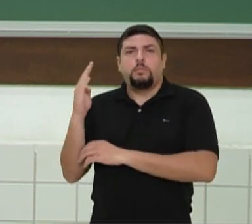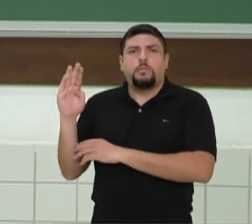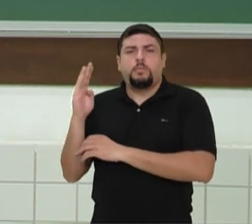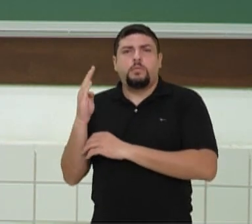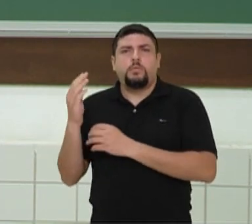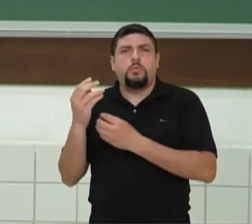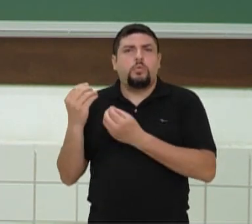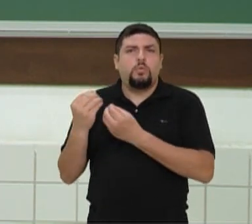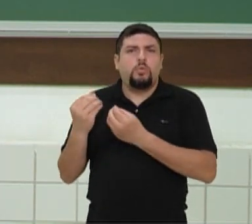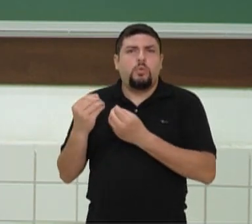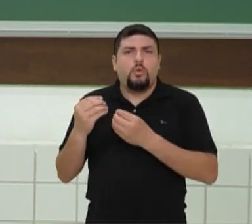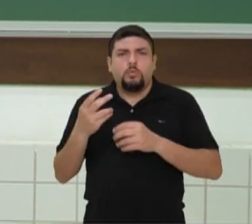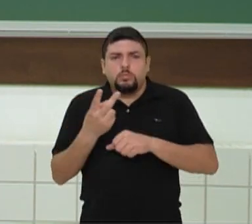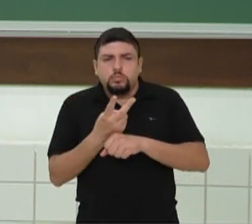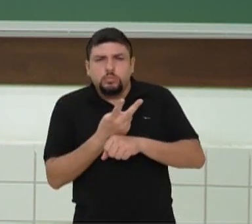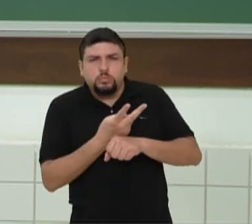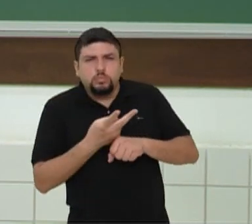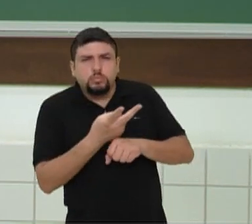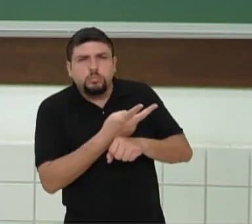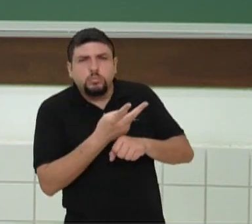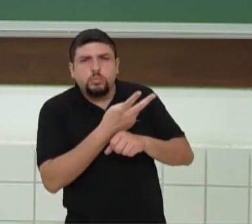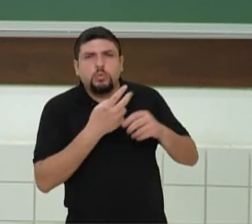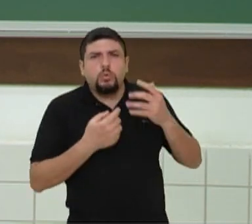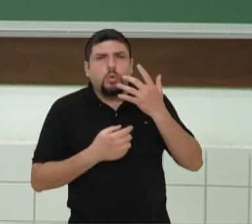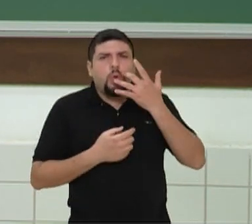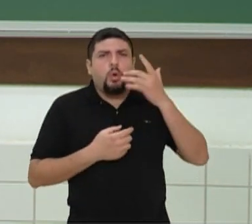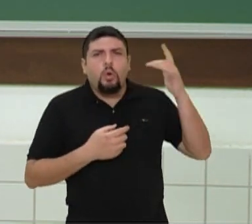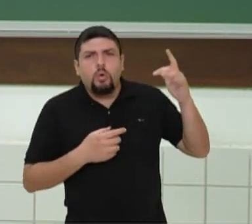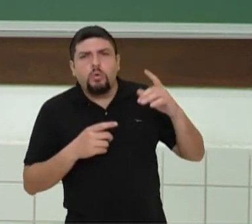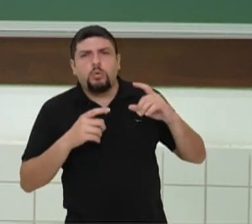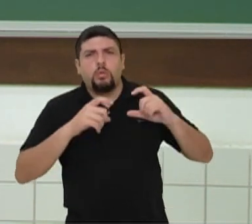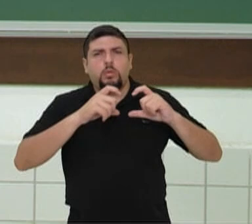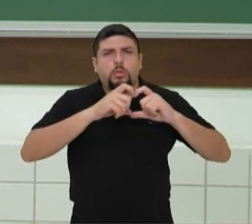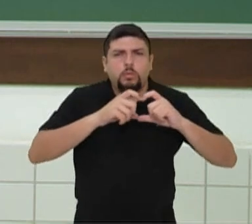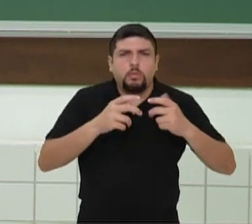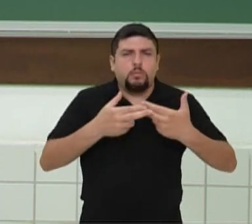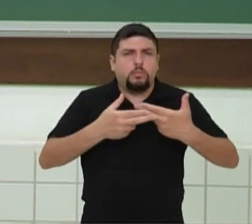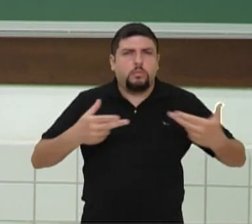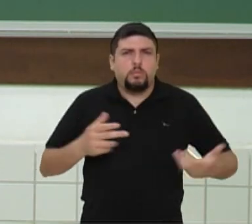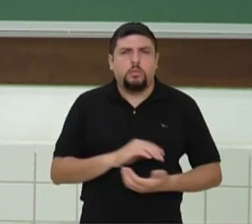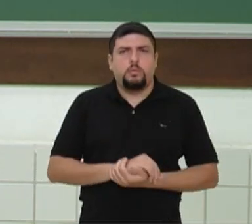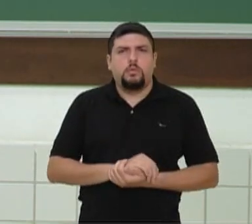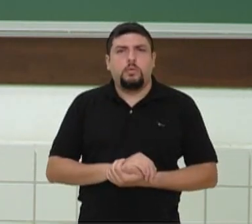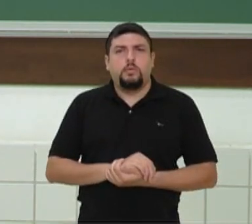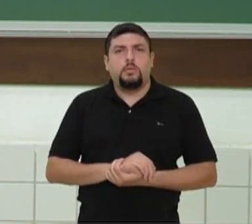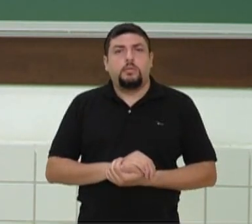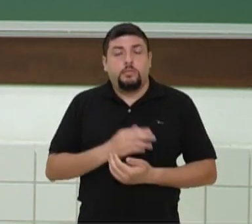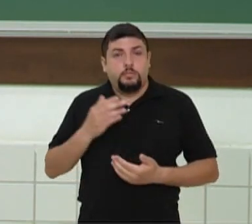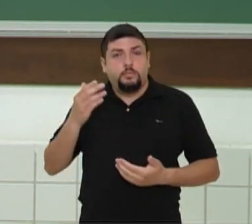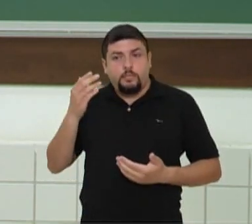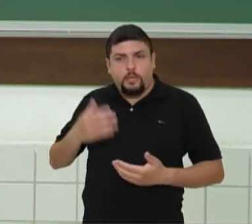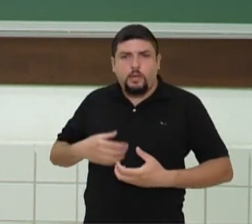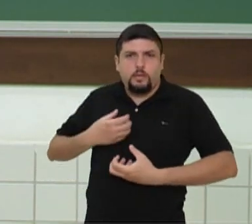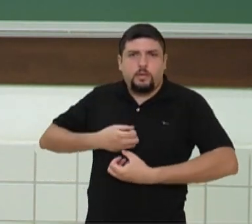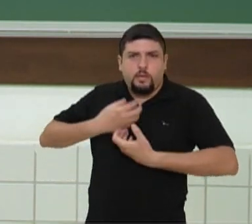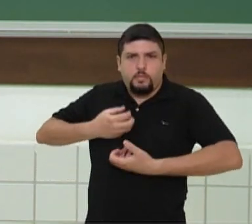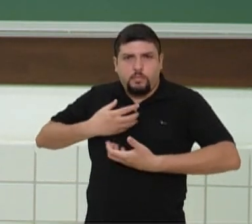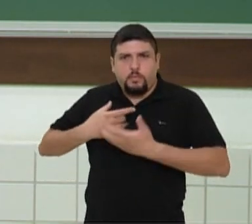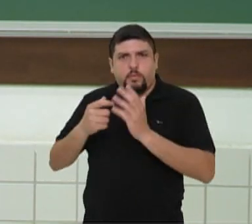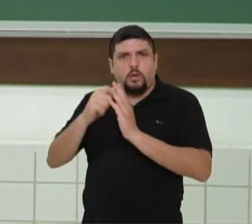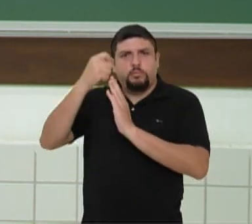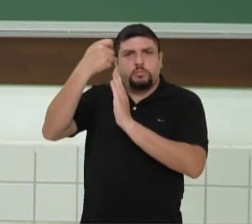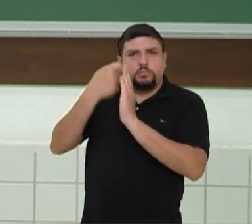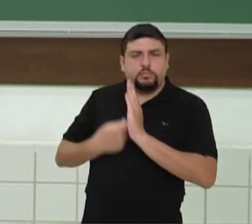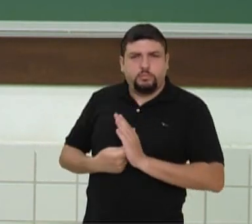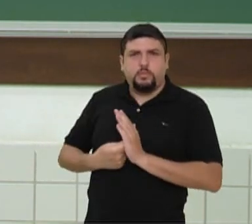prospecção, justamente para a procura de ouro, diamantes, metais preciosos. É isso aqui que está sendo lembrado pelo poeta Vinícius de Moraes.